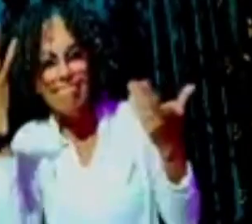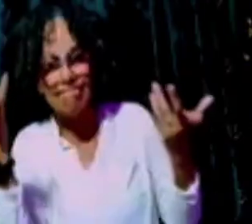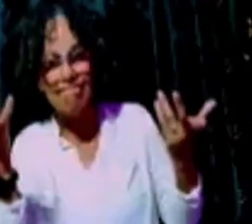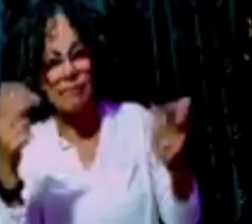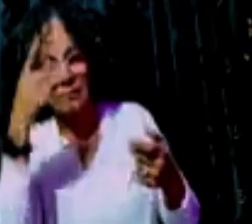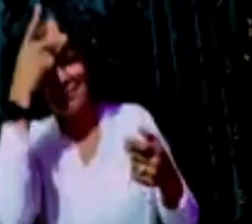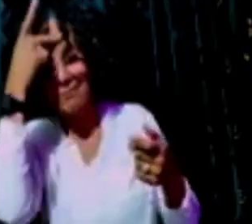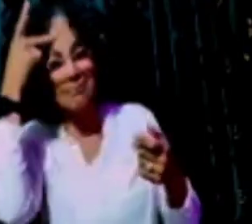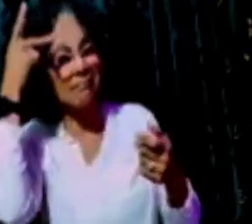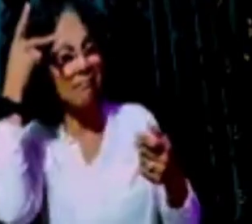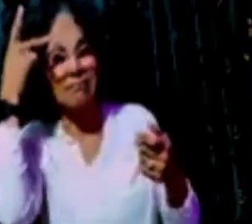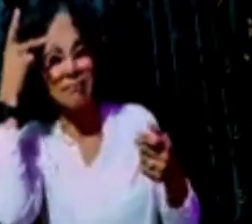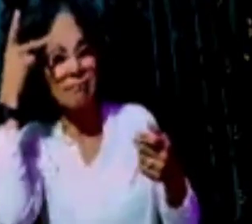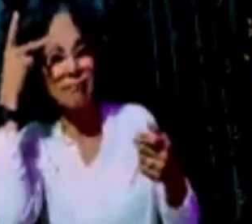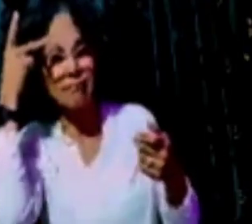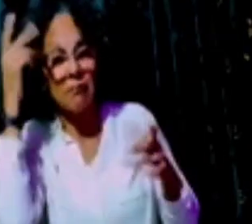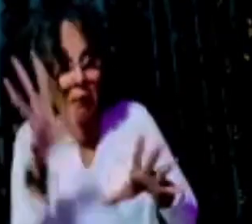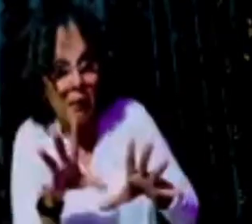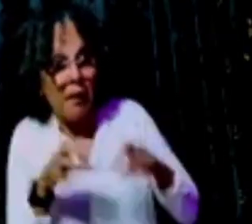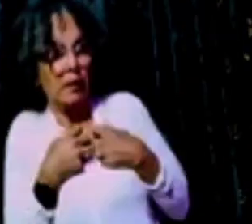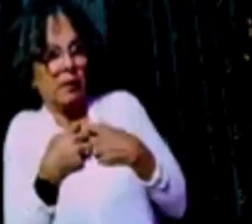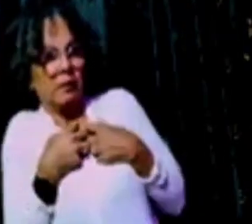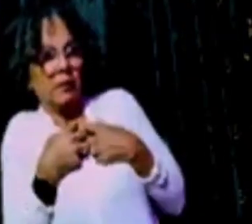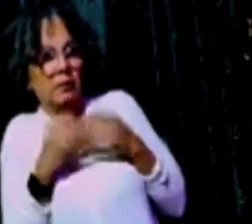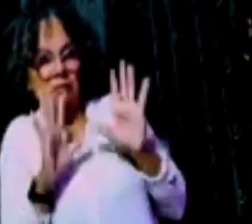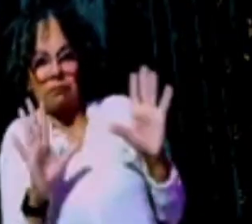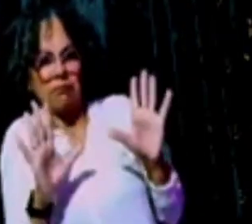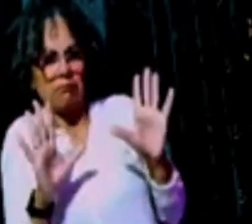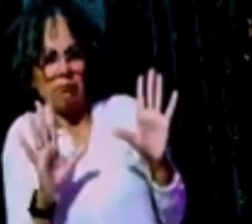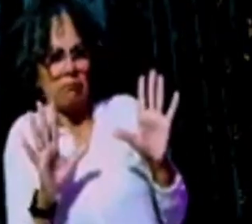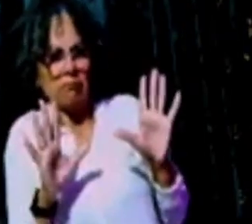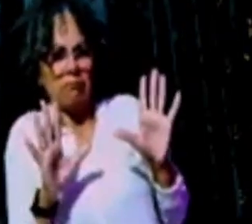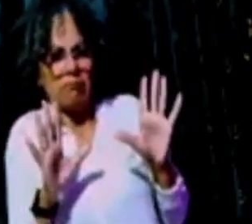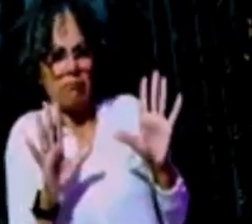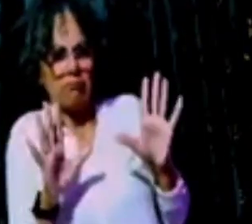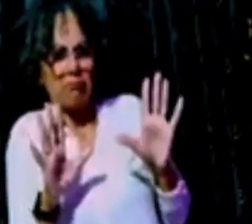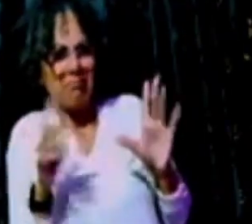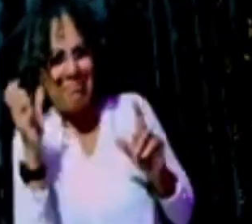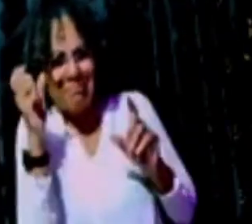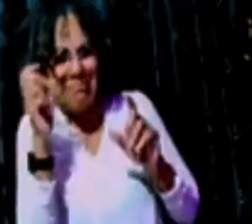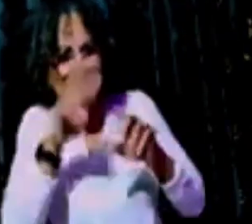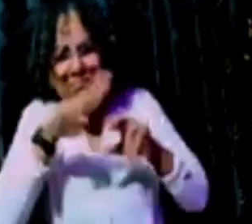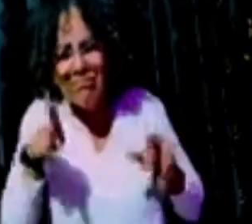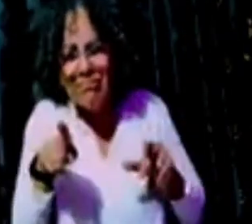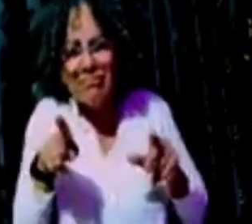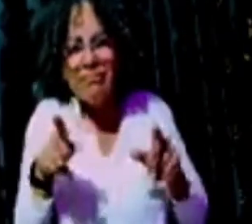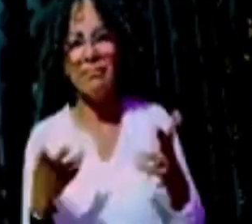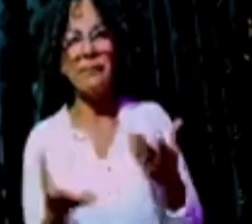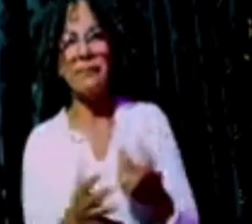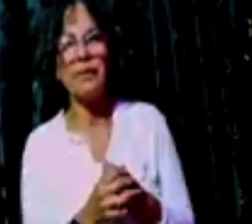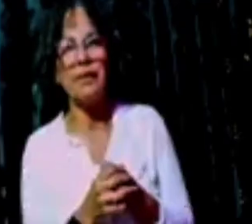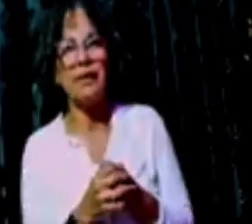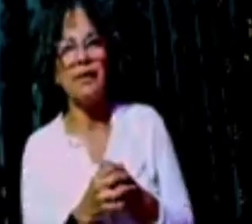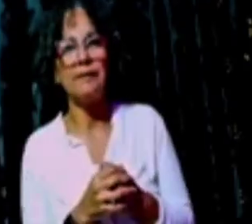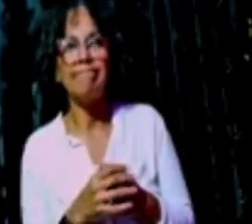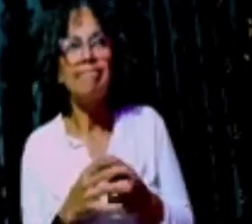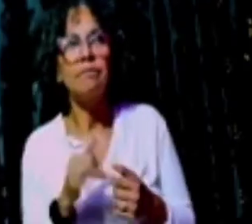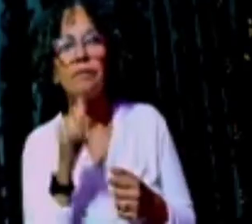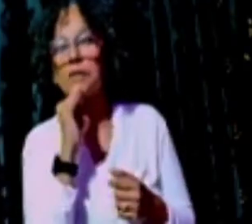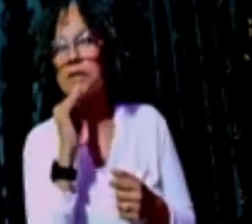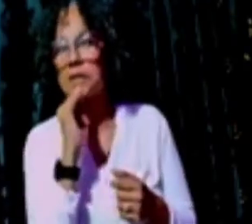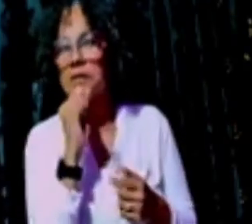As pessoas, às vezes, elas se assustam um pouco, porque é diferente. E, por